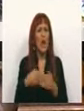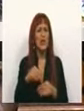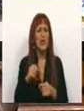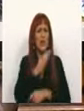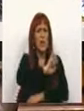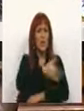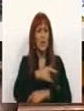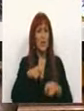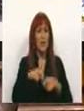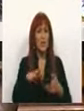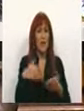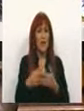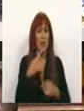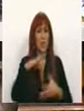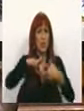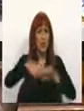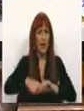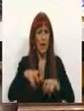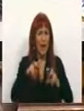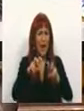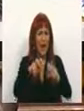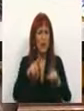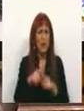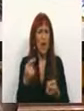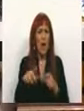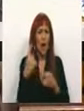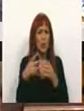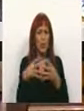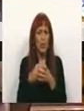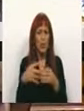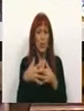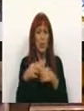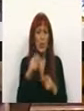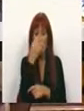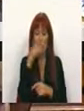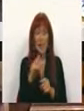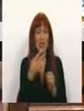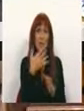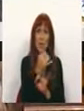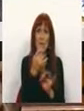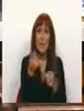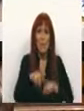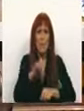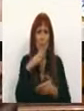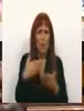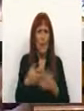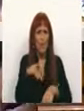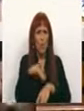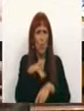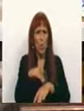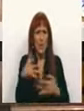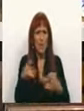Aveiro. Este inseto provoca enormes estragos em espécies de citrinos e nas plantas ornamentais. Pode ainda transmitir uma